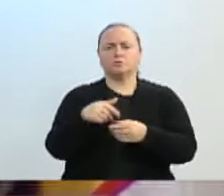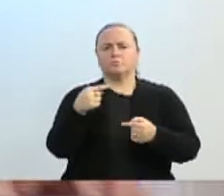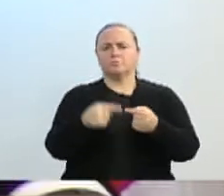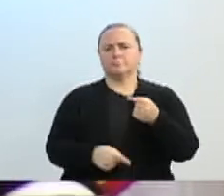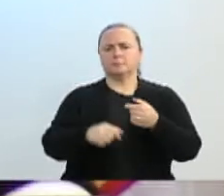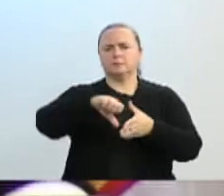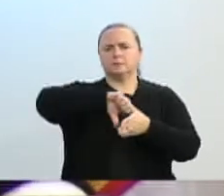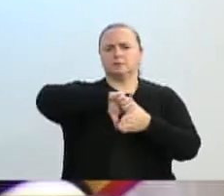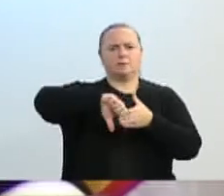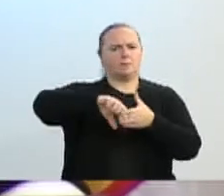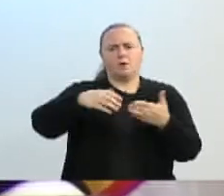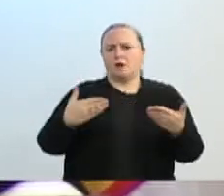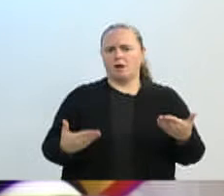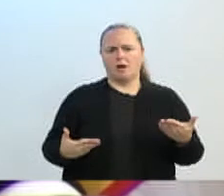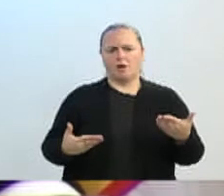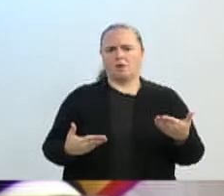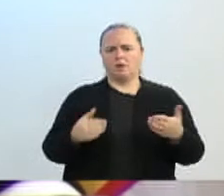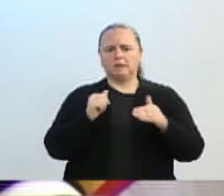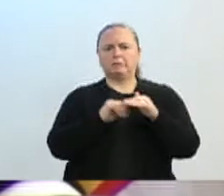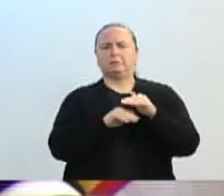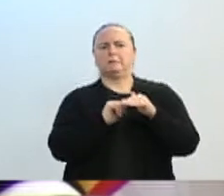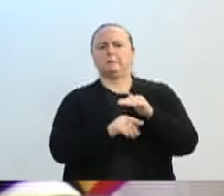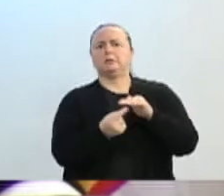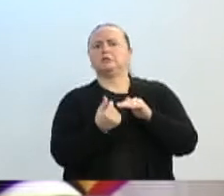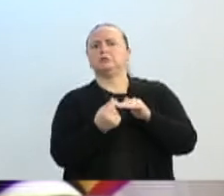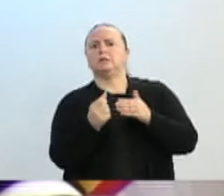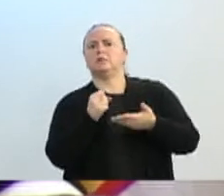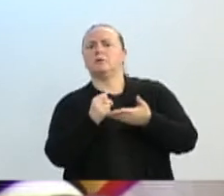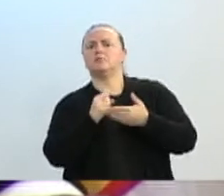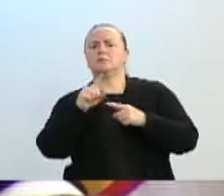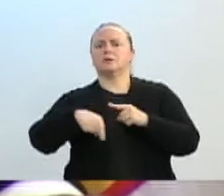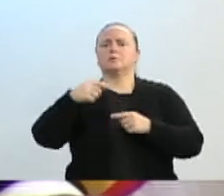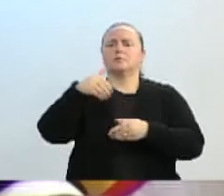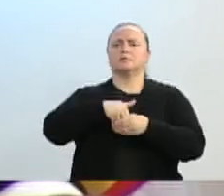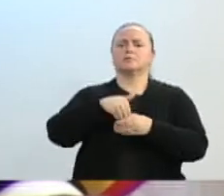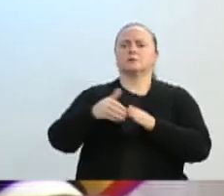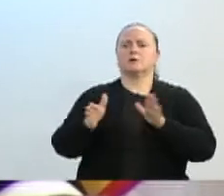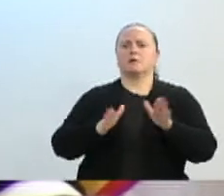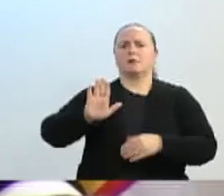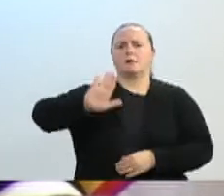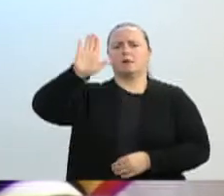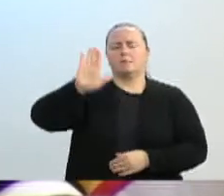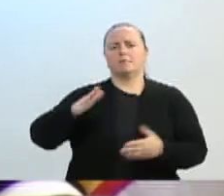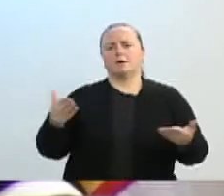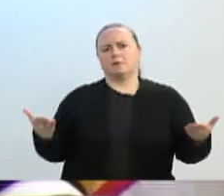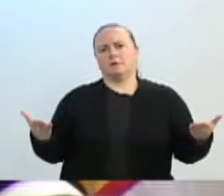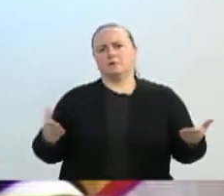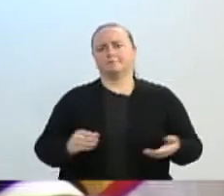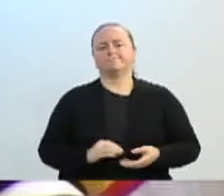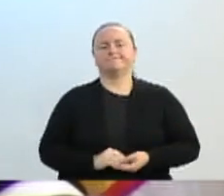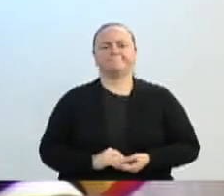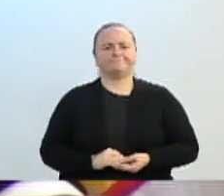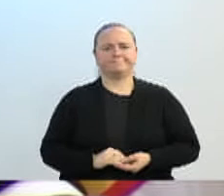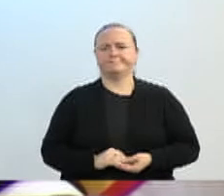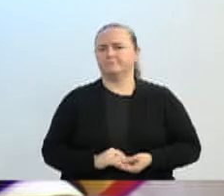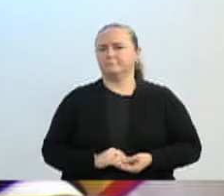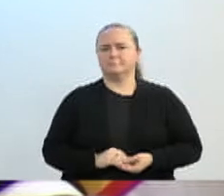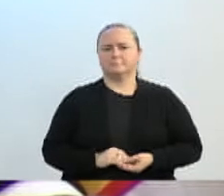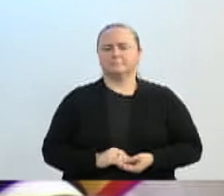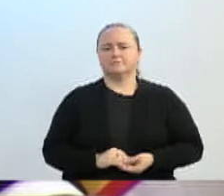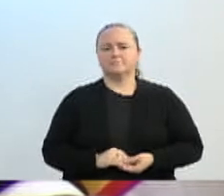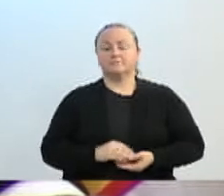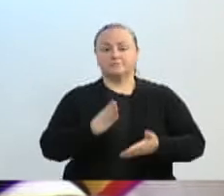fundo eleitoral, um dos poucos, inclusive. Pois bem, vereadores, com a aprovação da PEC do